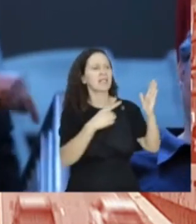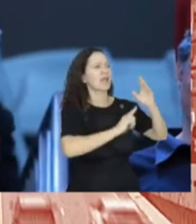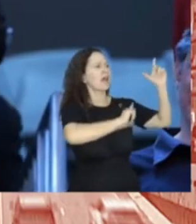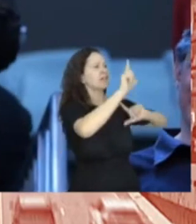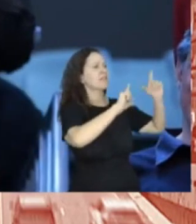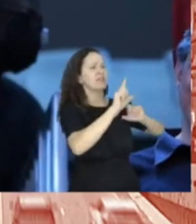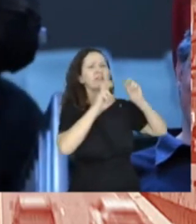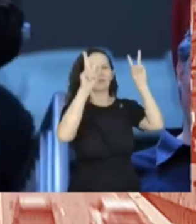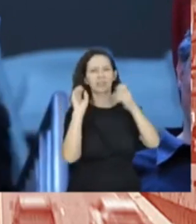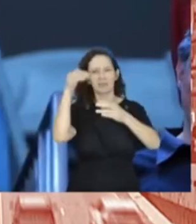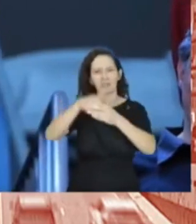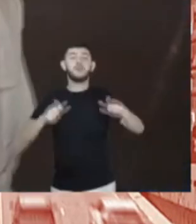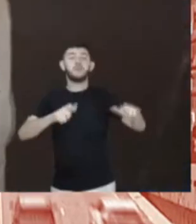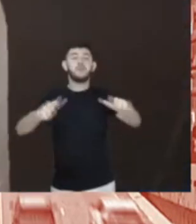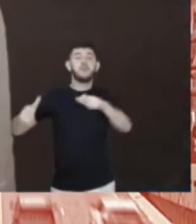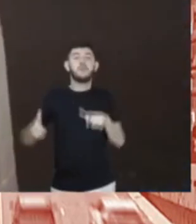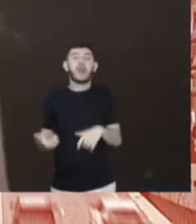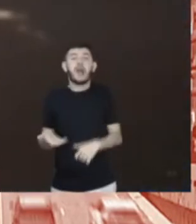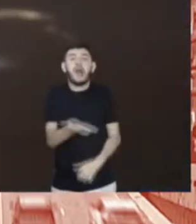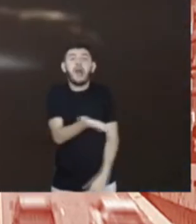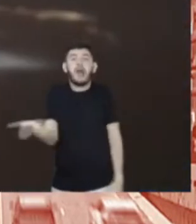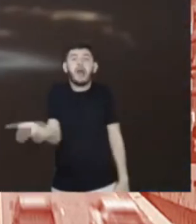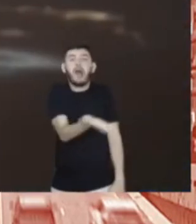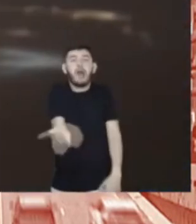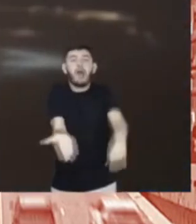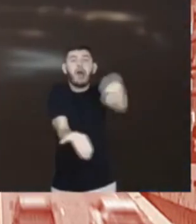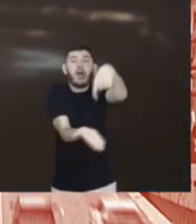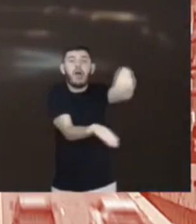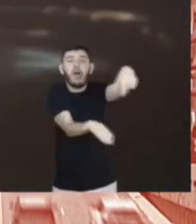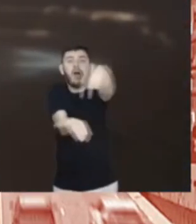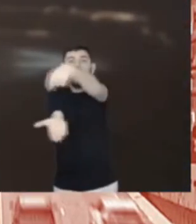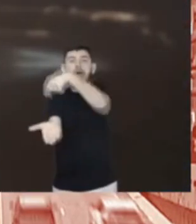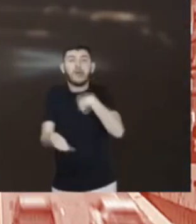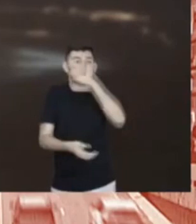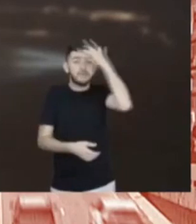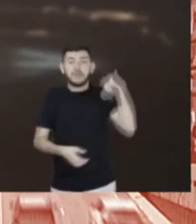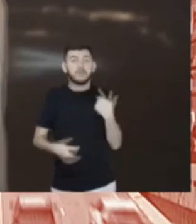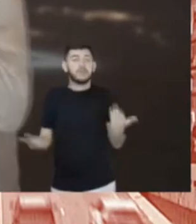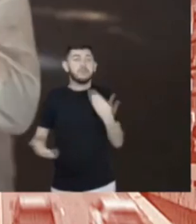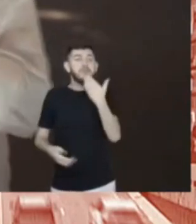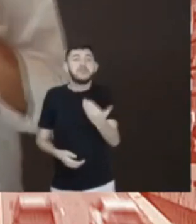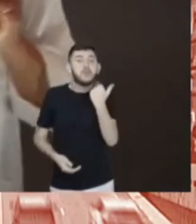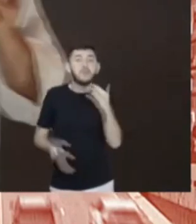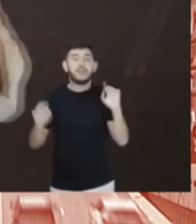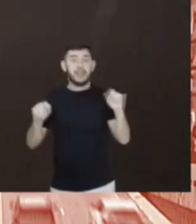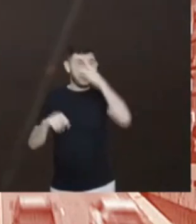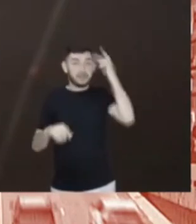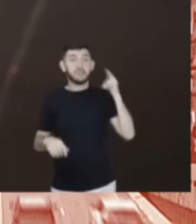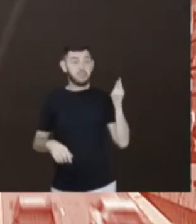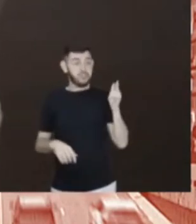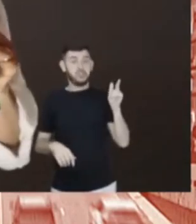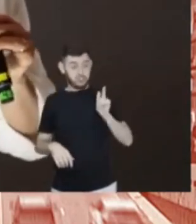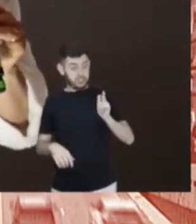de cuidar, não é nem de governar, é cuidar das pessoas. Né? Então o Lula fez muita questão de dizer isso. Nós temos que levar a mensagem da